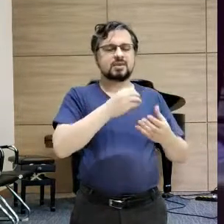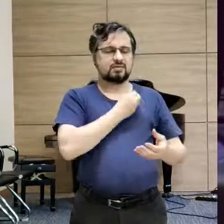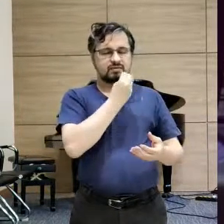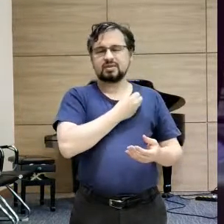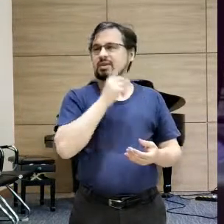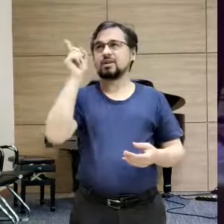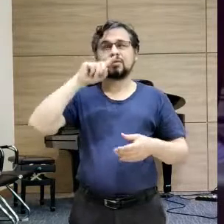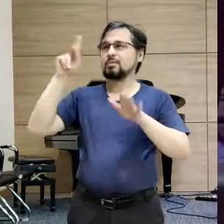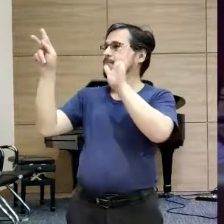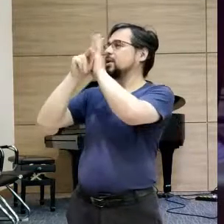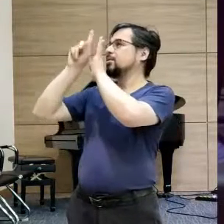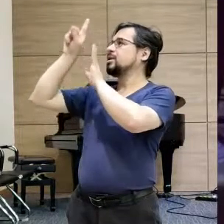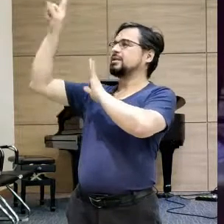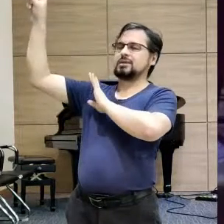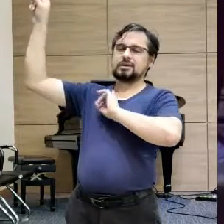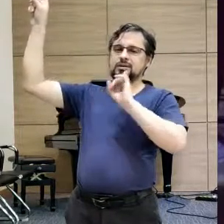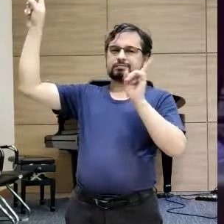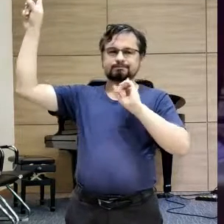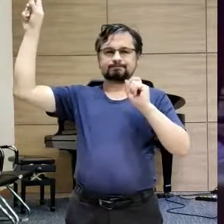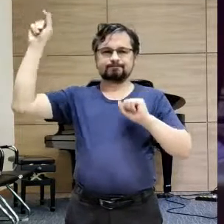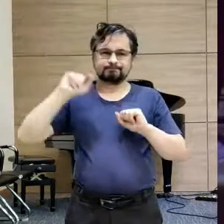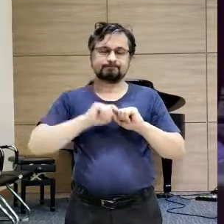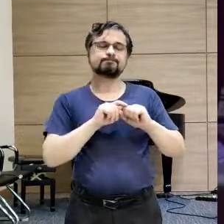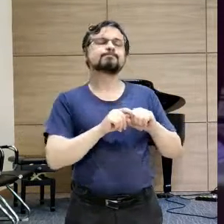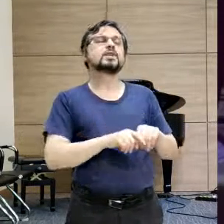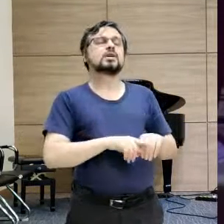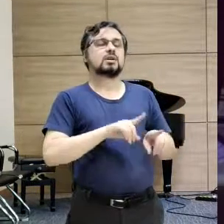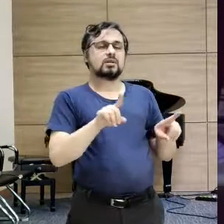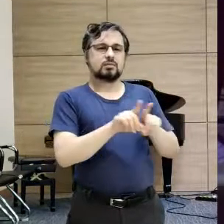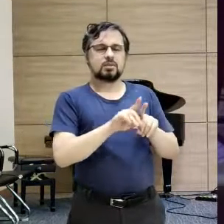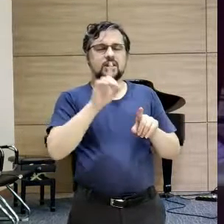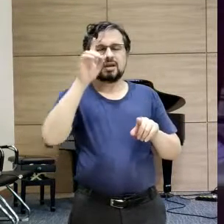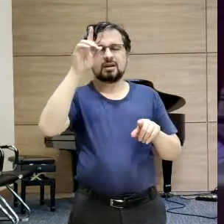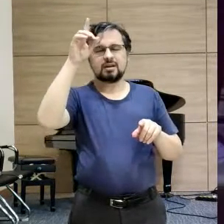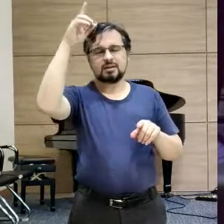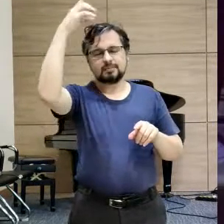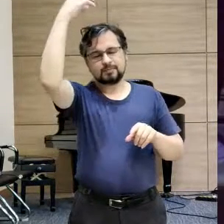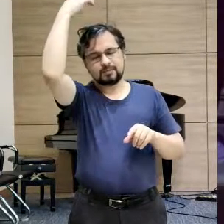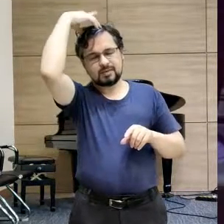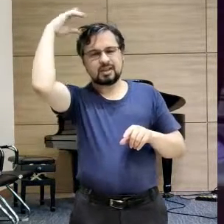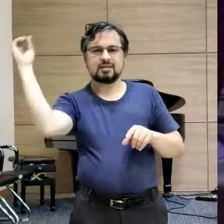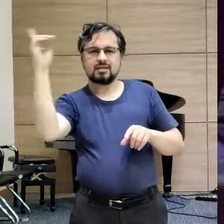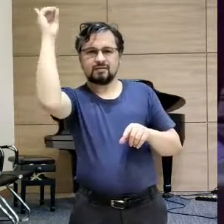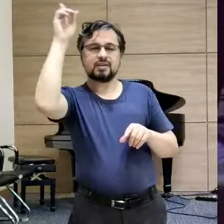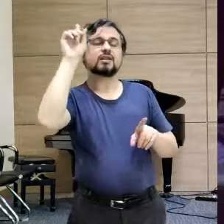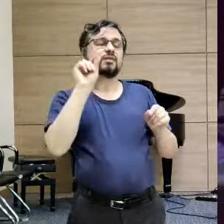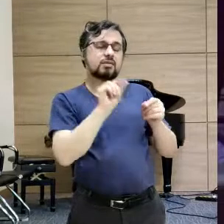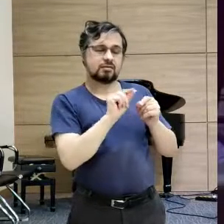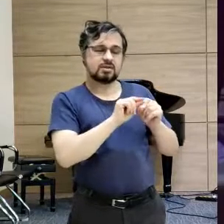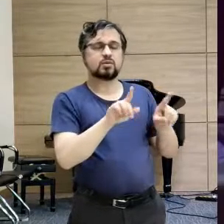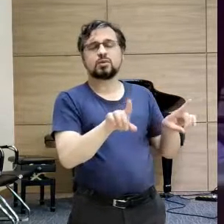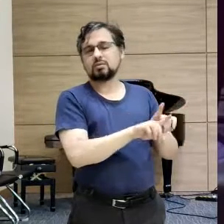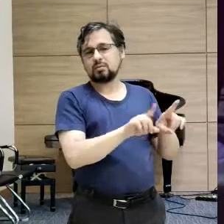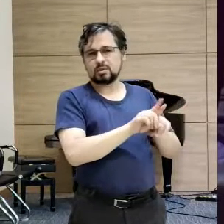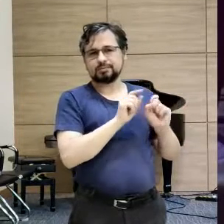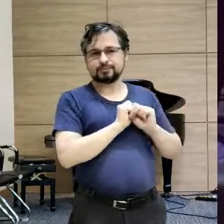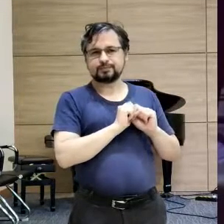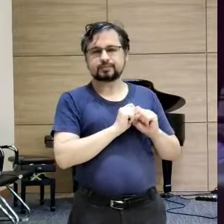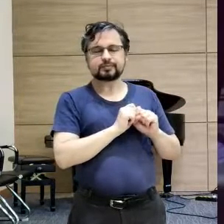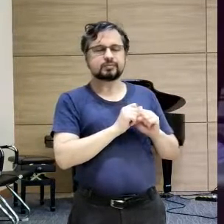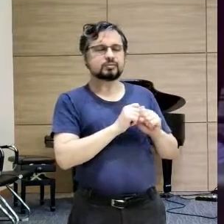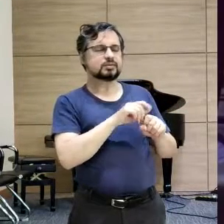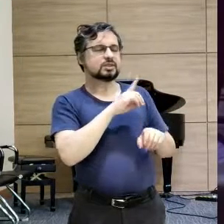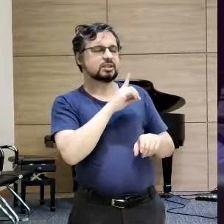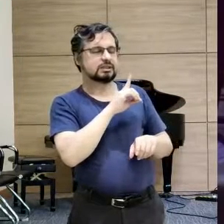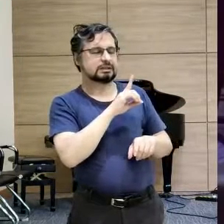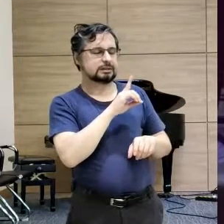É exatamente isso que está acontecendo com Davi. Ele olha, ele se afixa, ele se